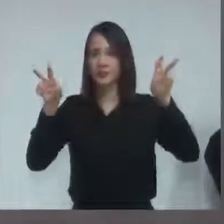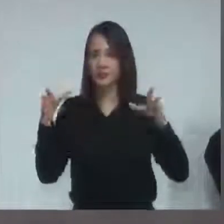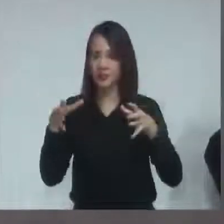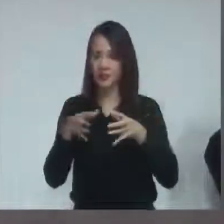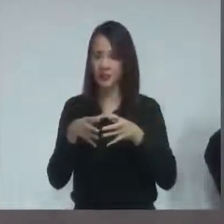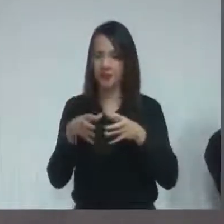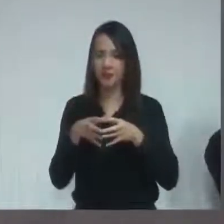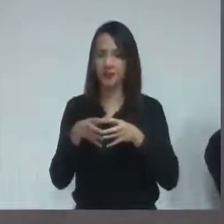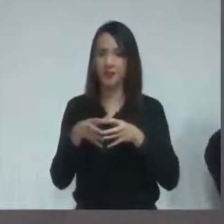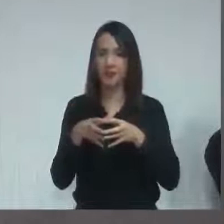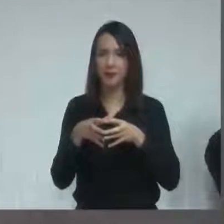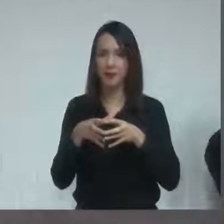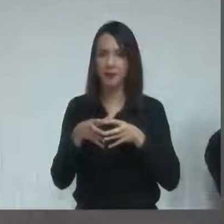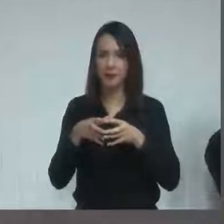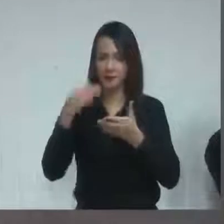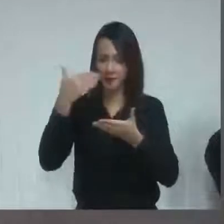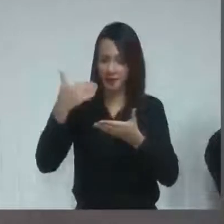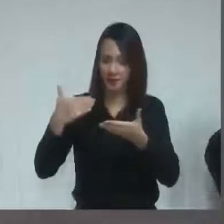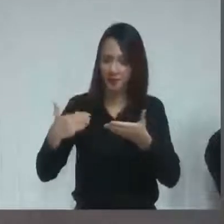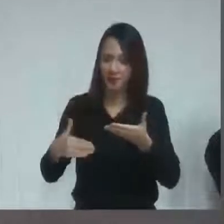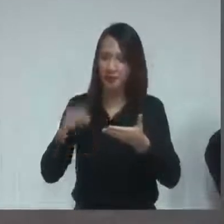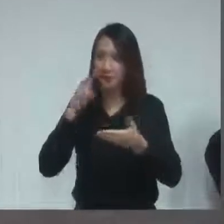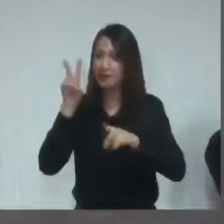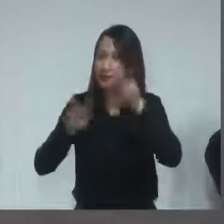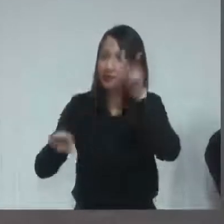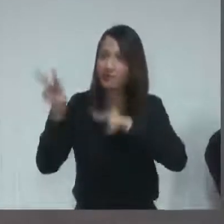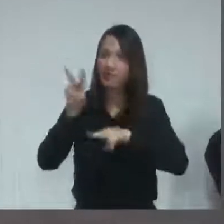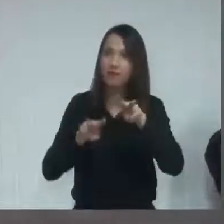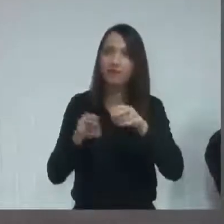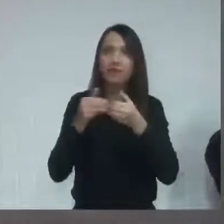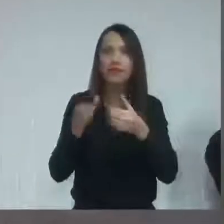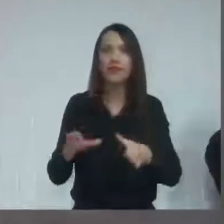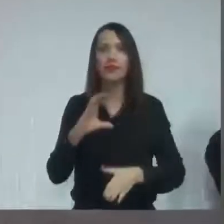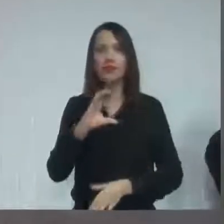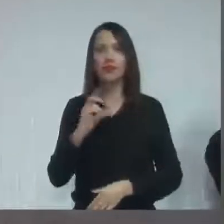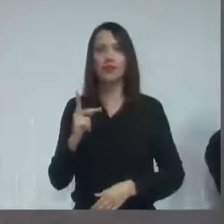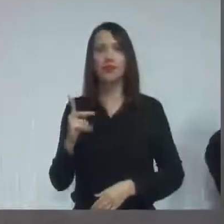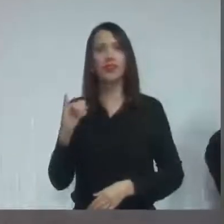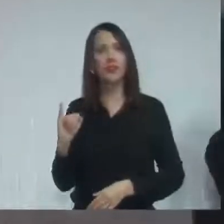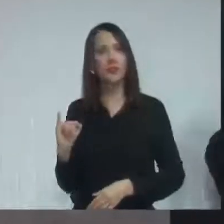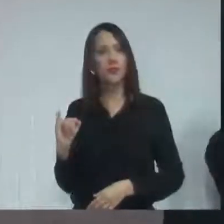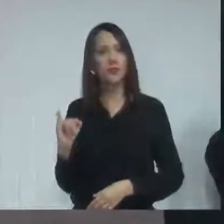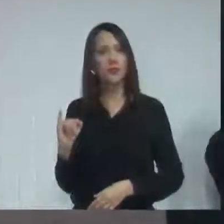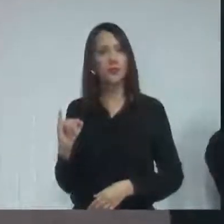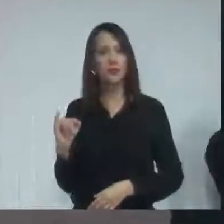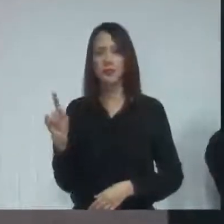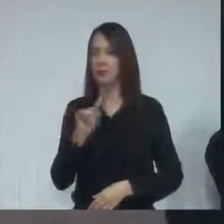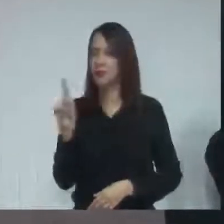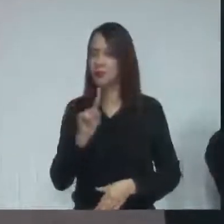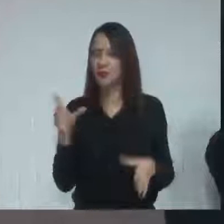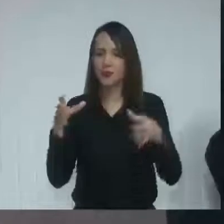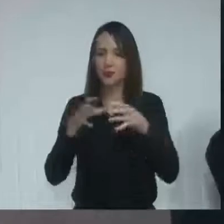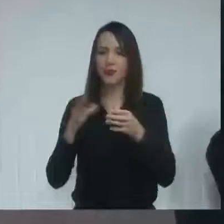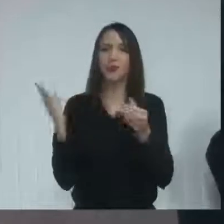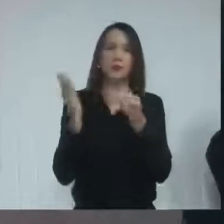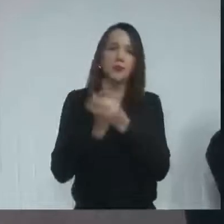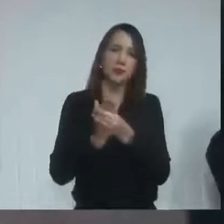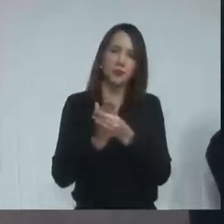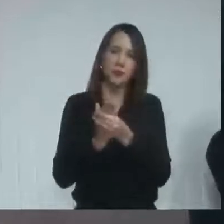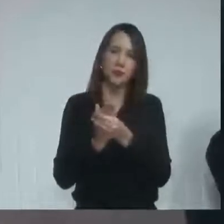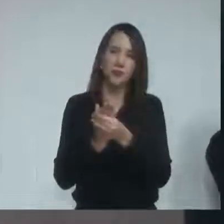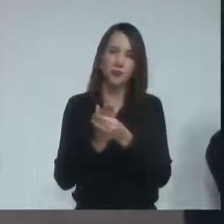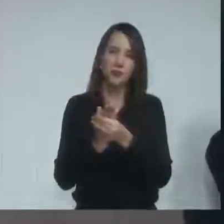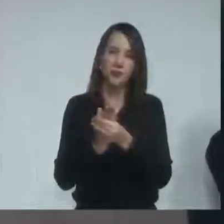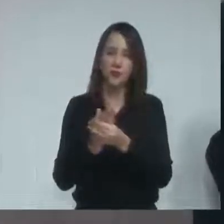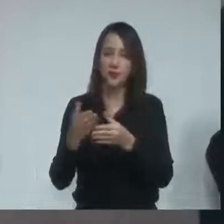Comissão Parlamentar de Inquérito. Então, quando é assim, abre-se uma CPI, né? Não é uma comissão processante. Então, o que